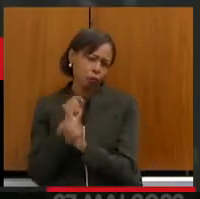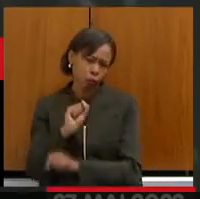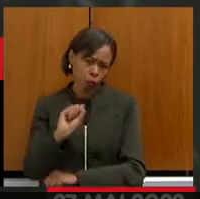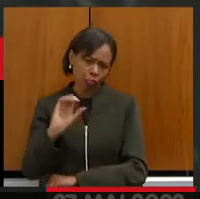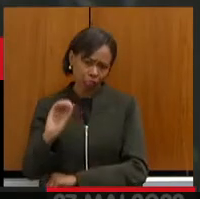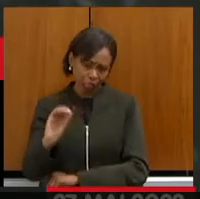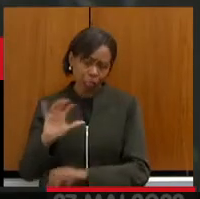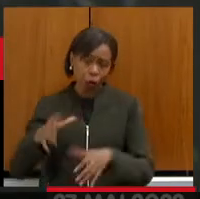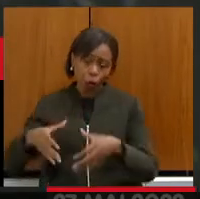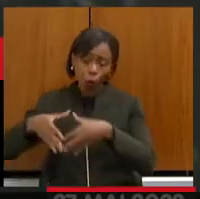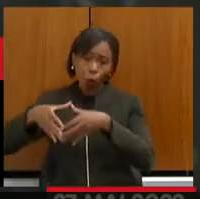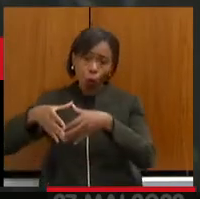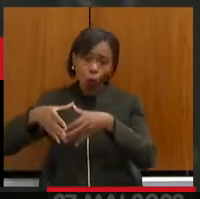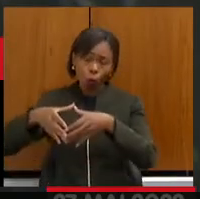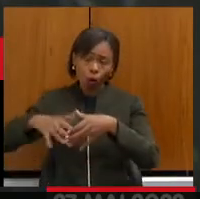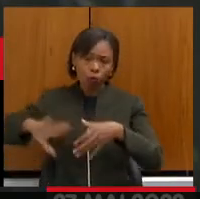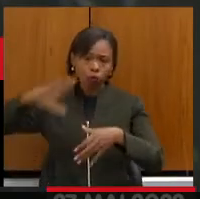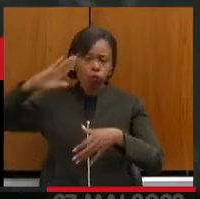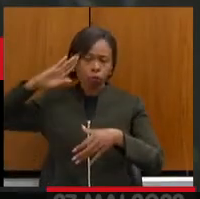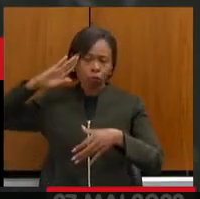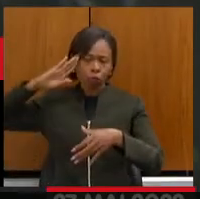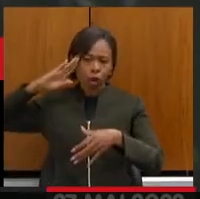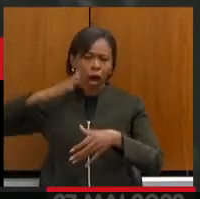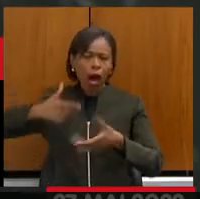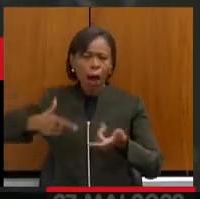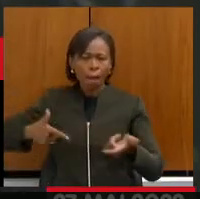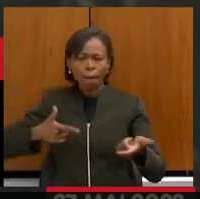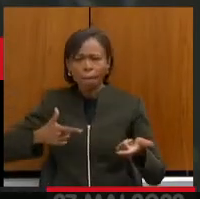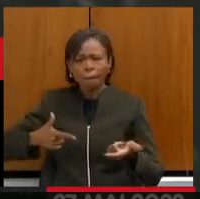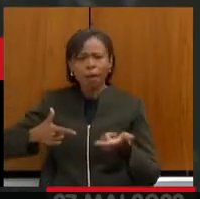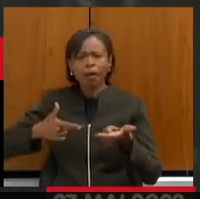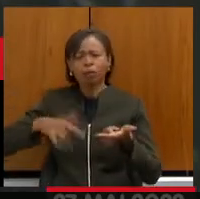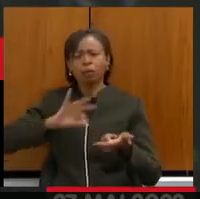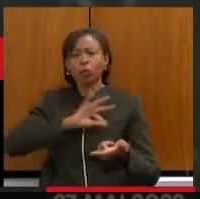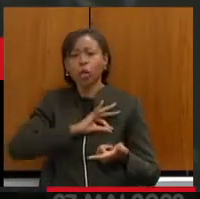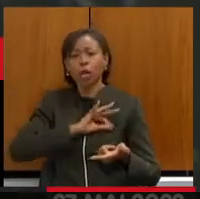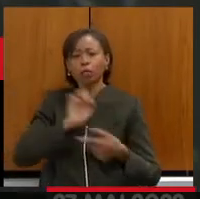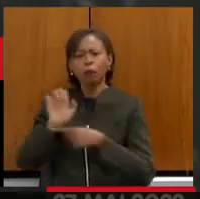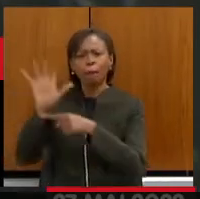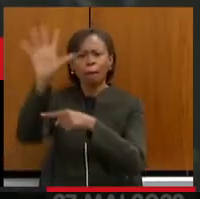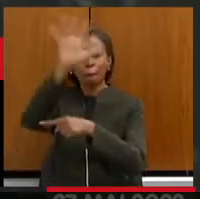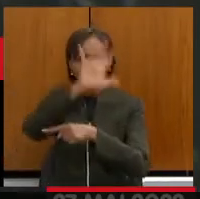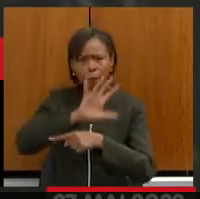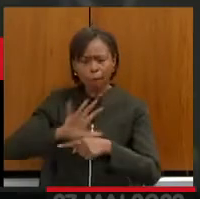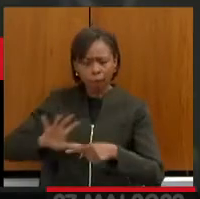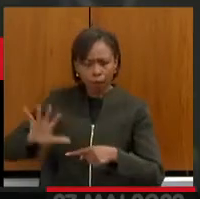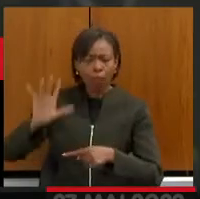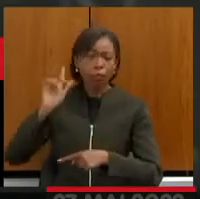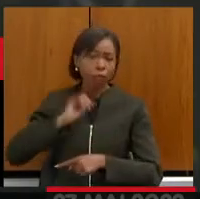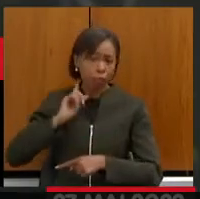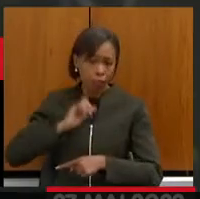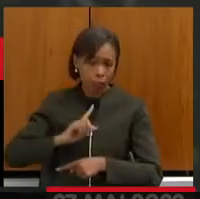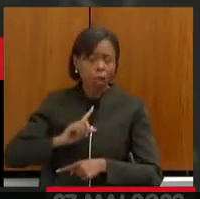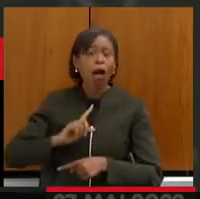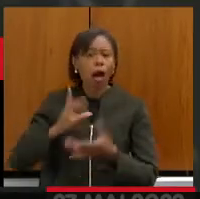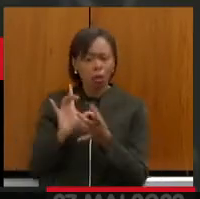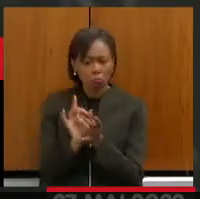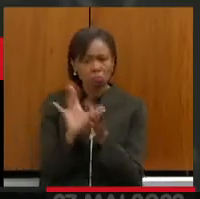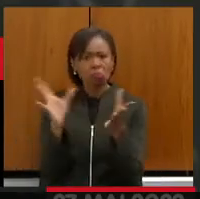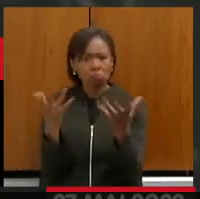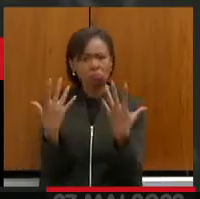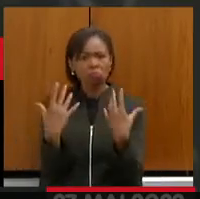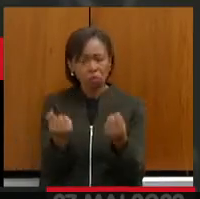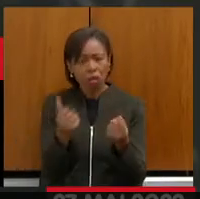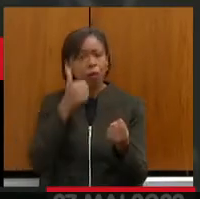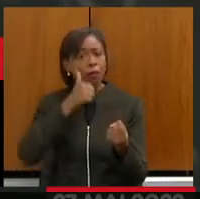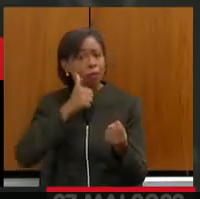forças armadas e as forças policiais de diversos estados brasileiros passaram autorizar o ingresso das mulheres nas